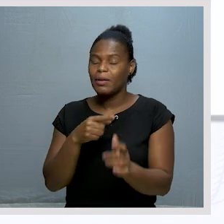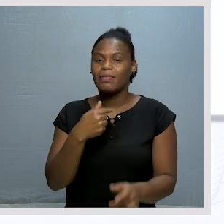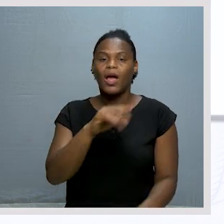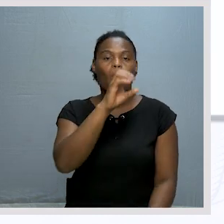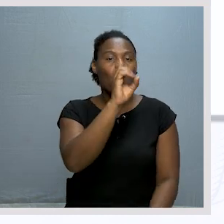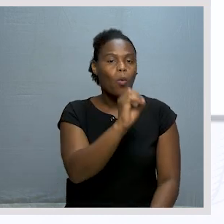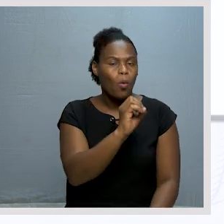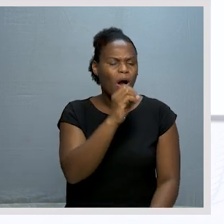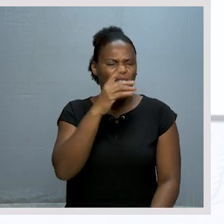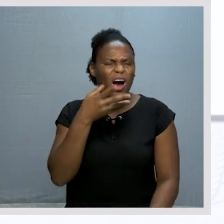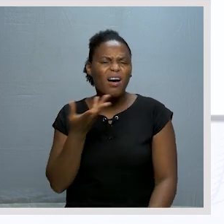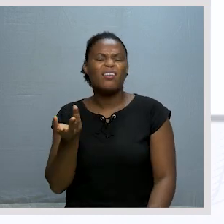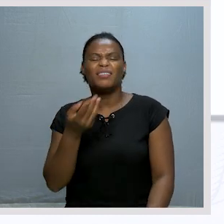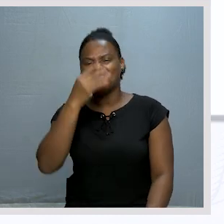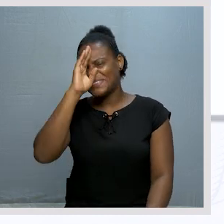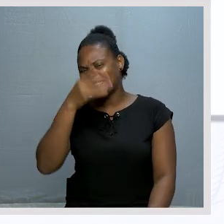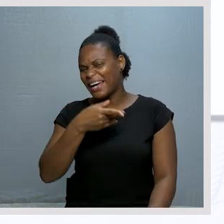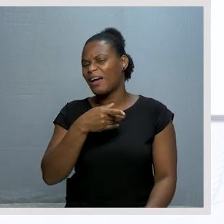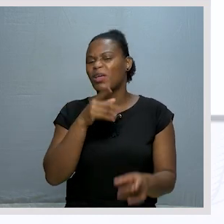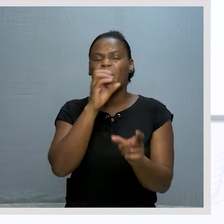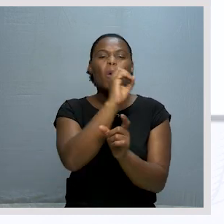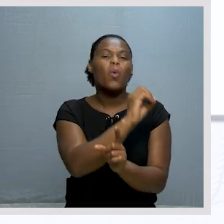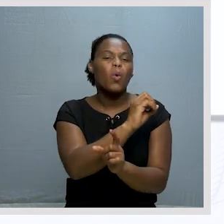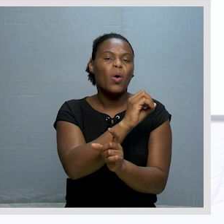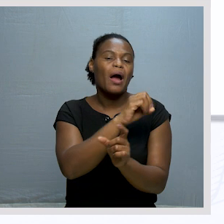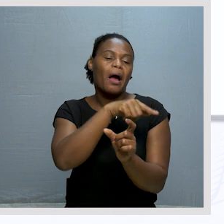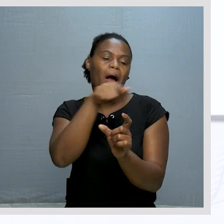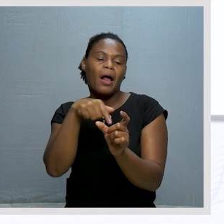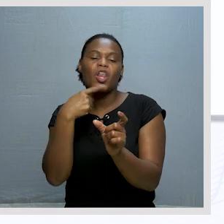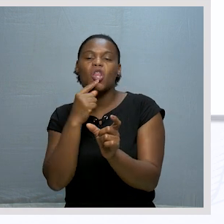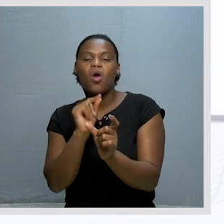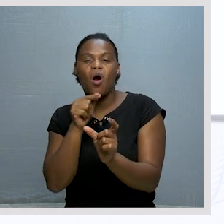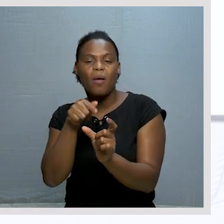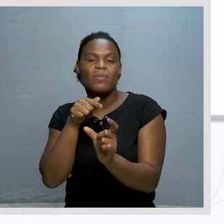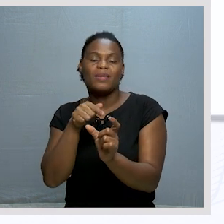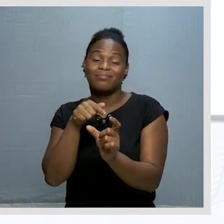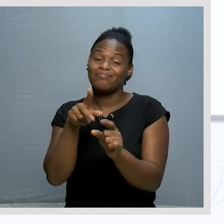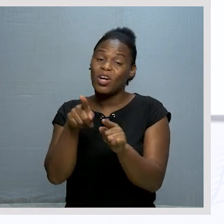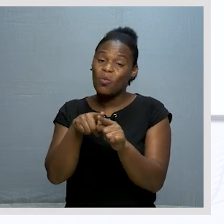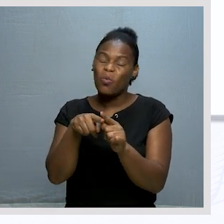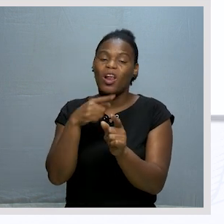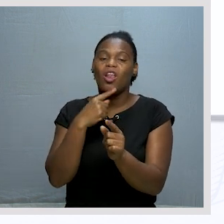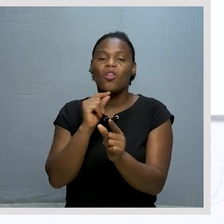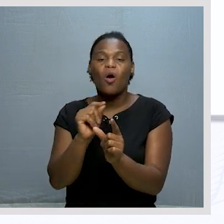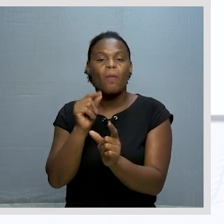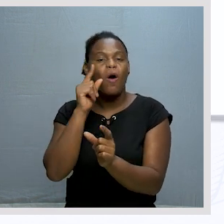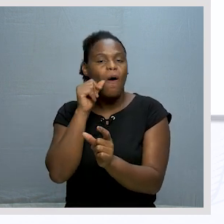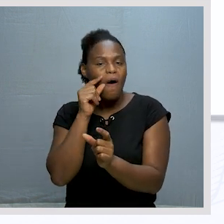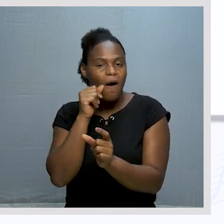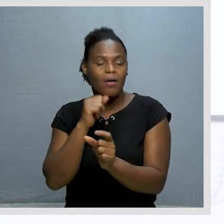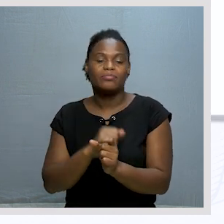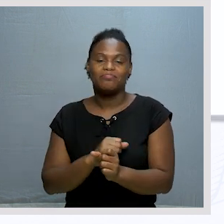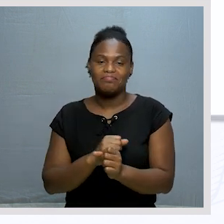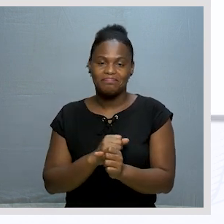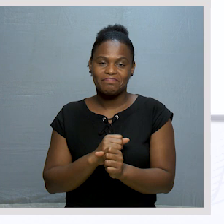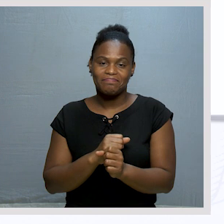o, sabemos logo que o nome que vem em seguida trata-se de um nome do